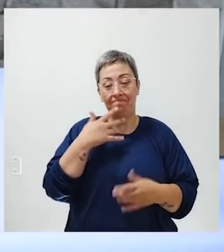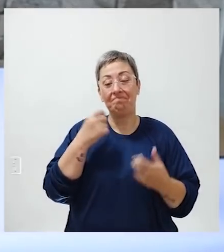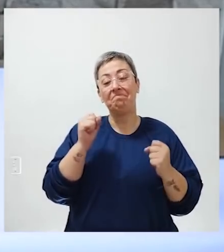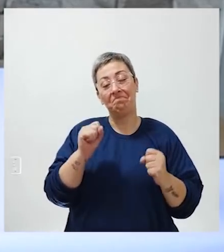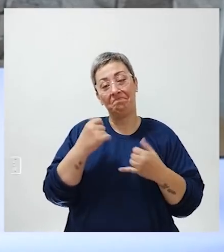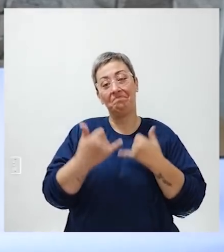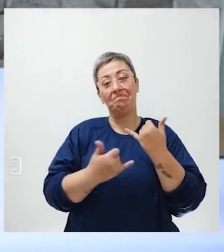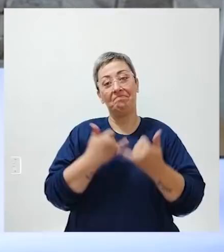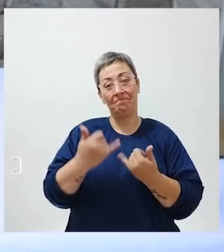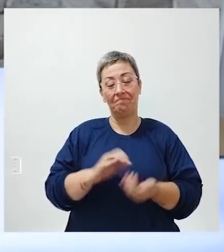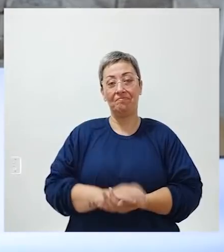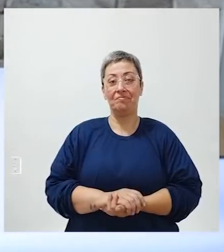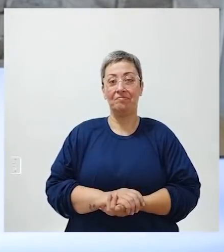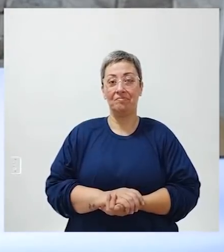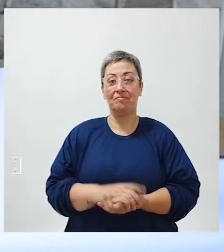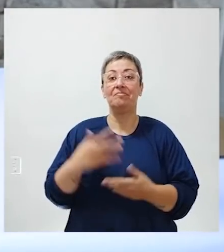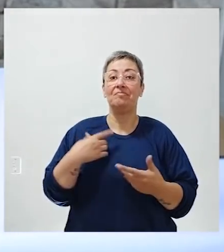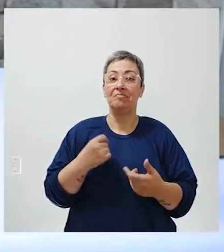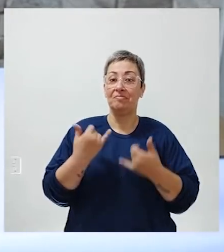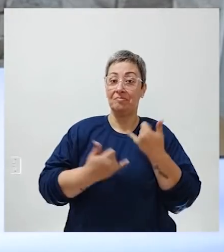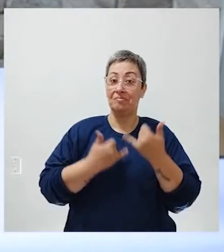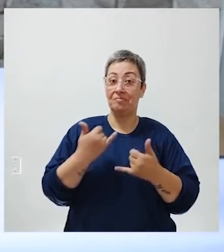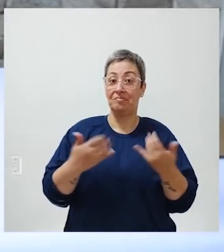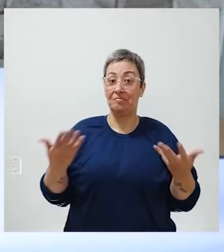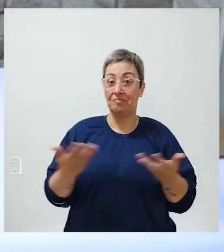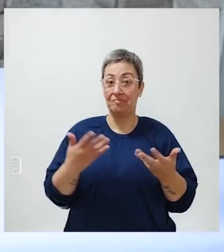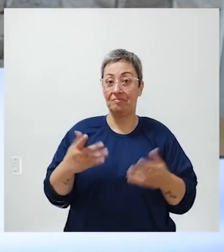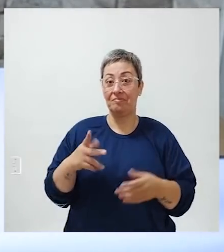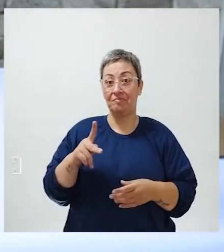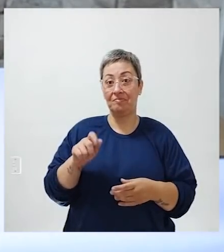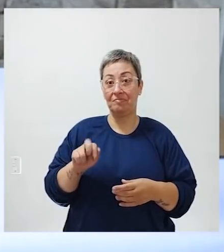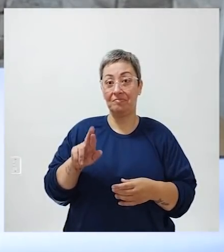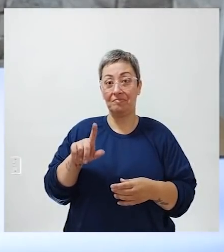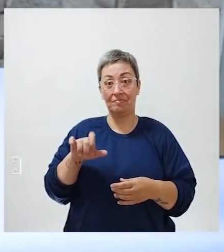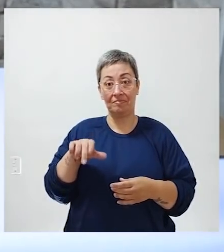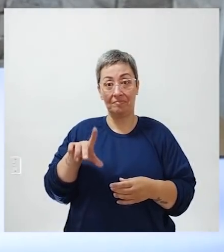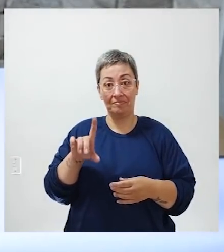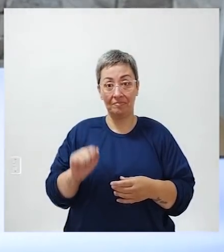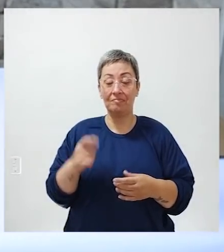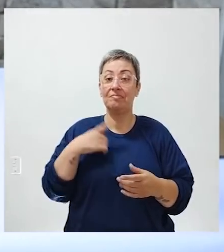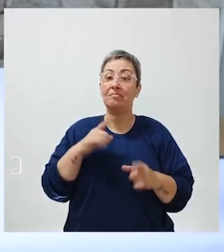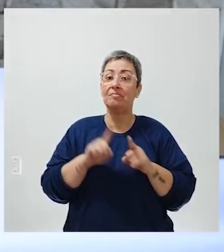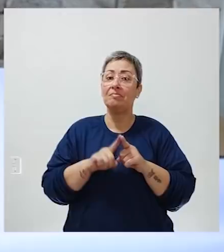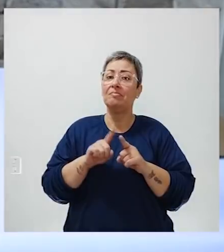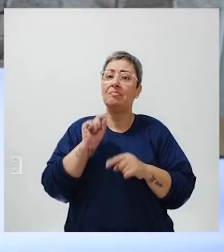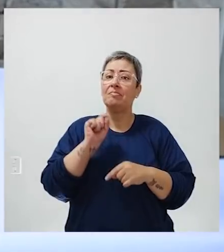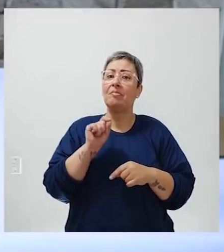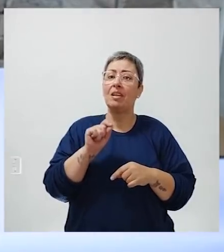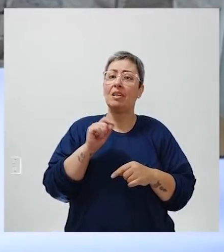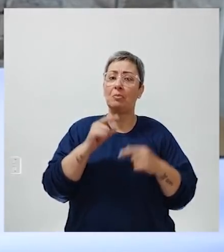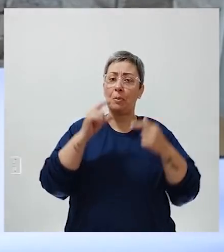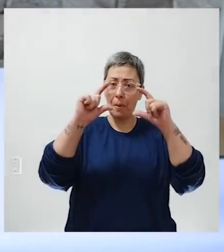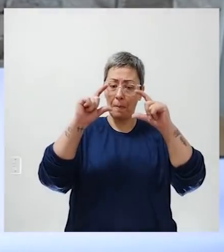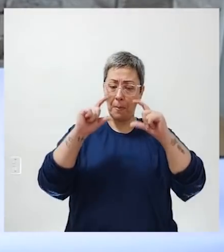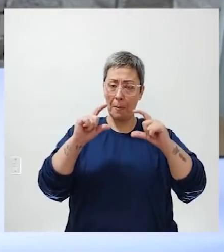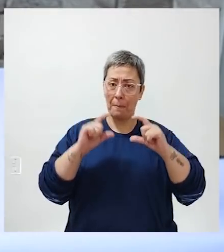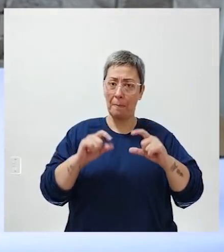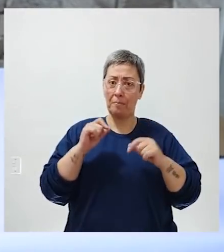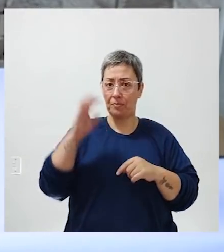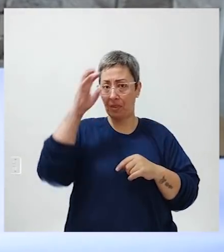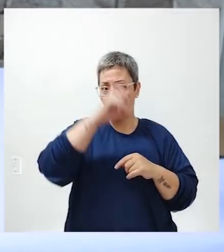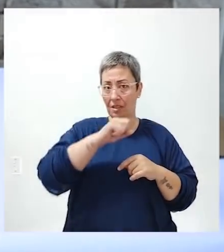poder brincar. A brincadeira de hoje é de parlendas. As parlendas são quadrinhas que a